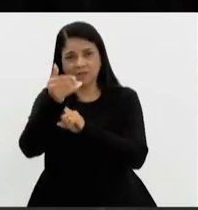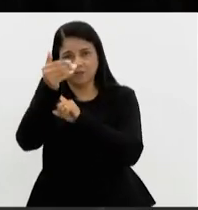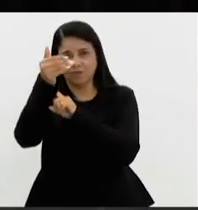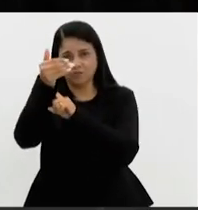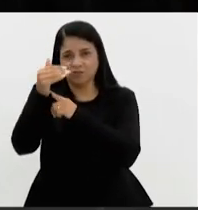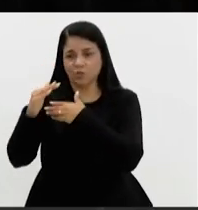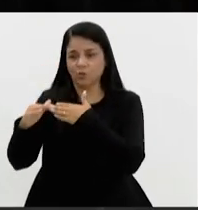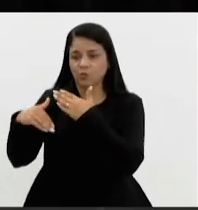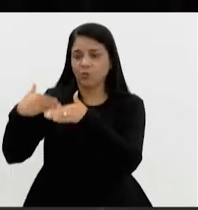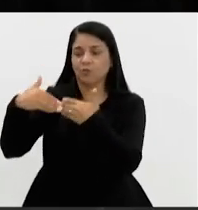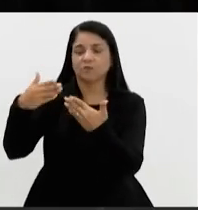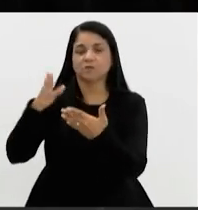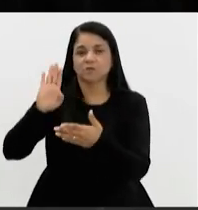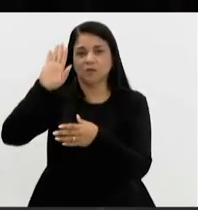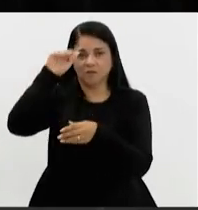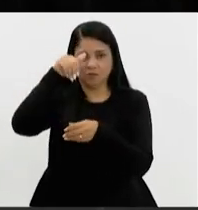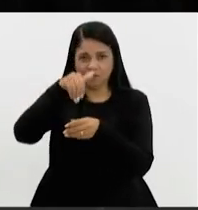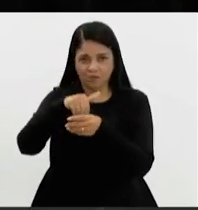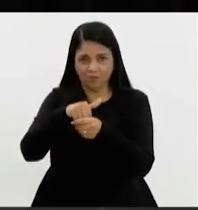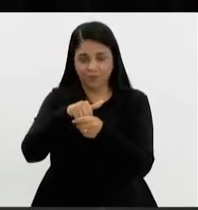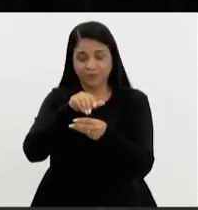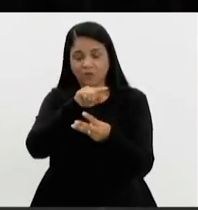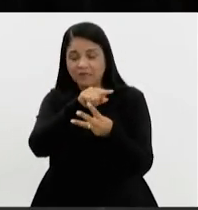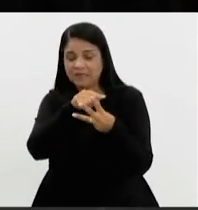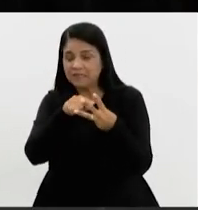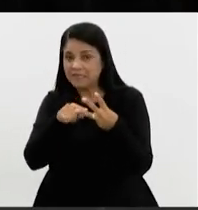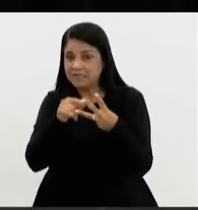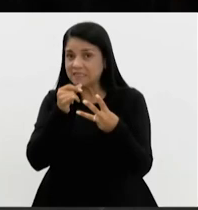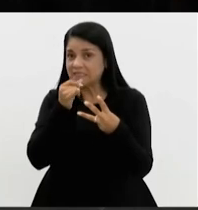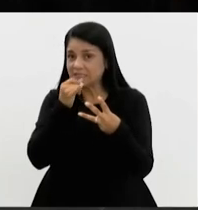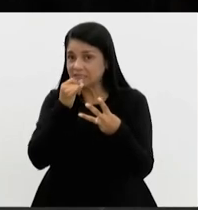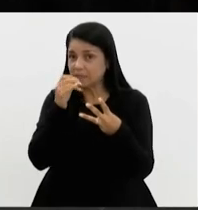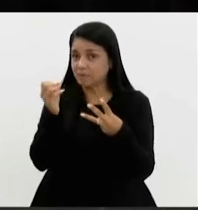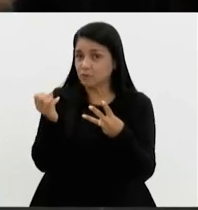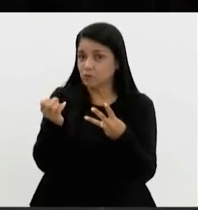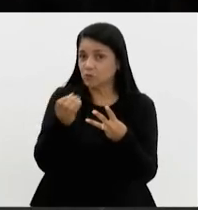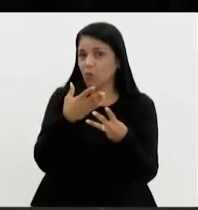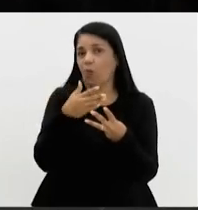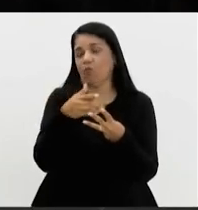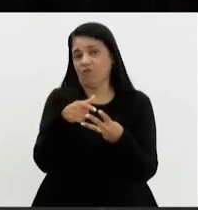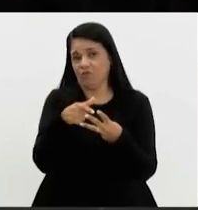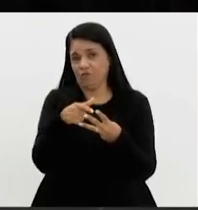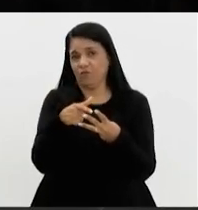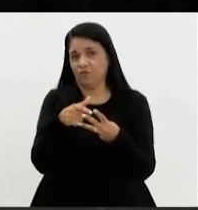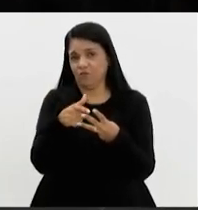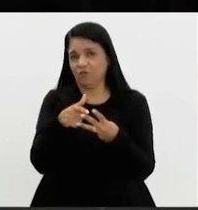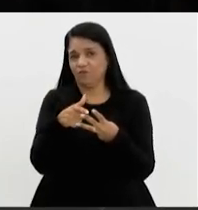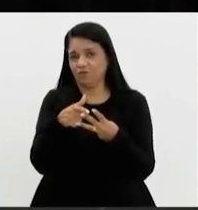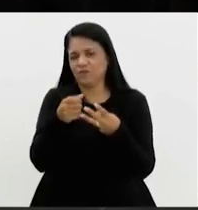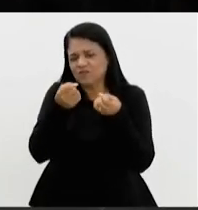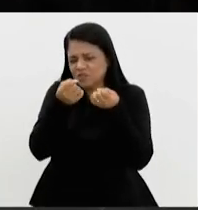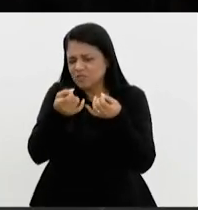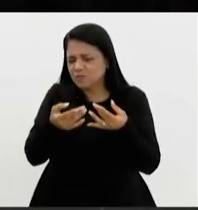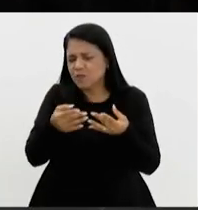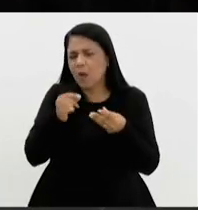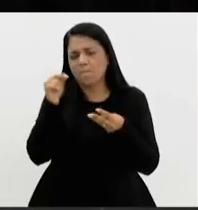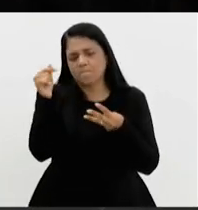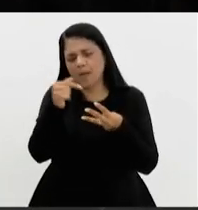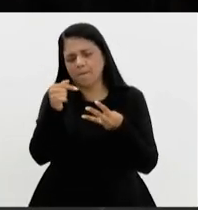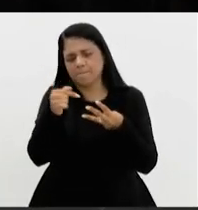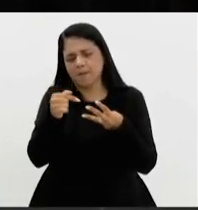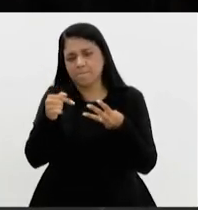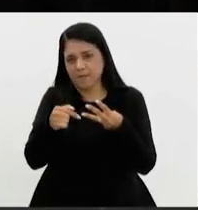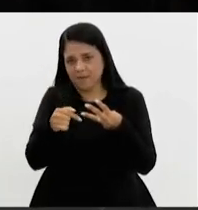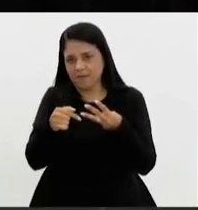processo eleitoral eu separei aqui três exemplos muito recentes eh pra gente falar um pouquinho sobre